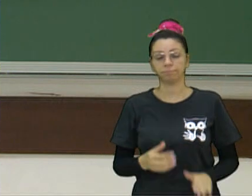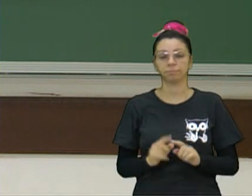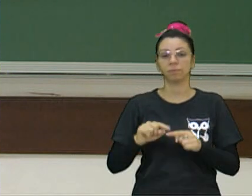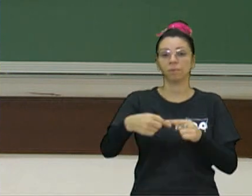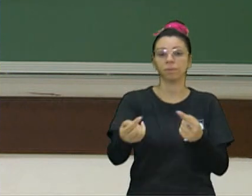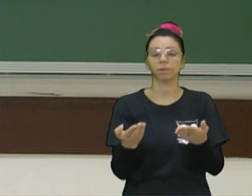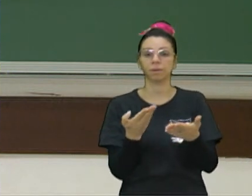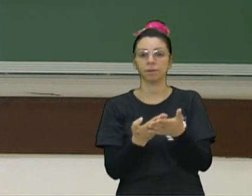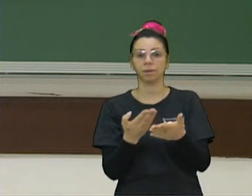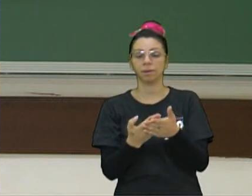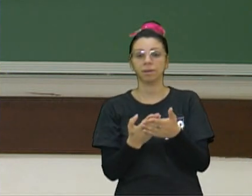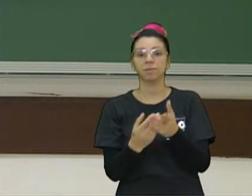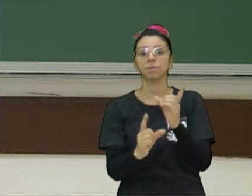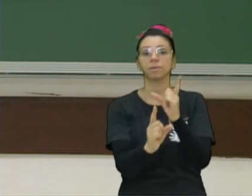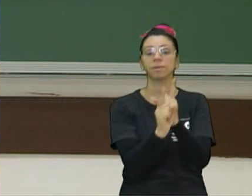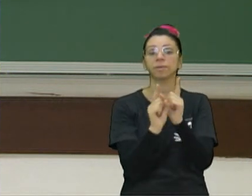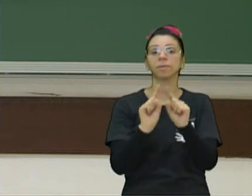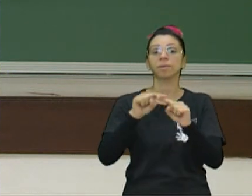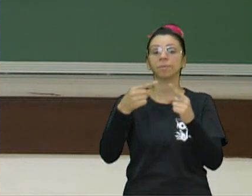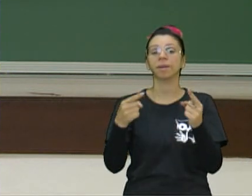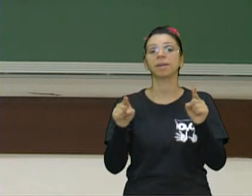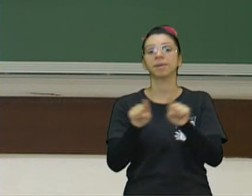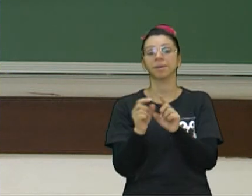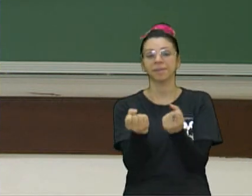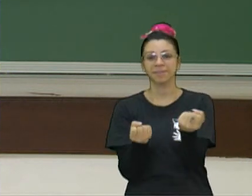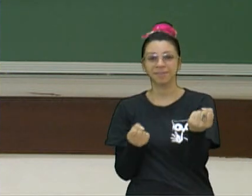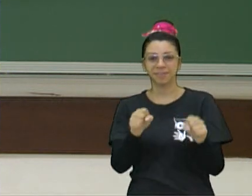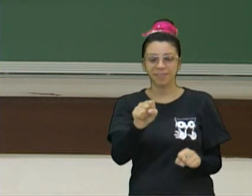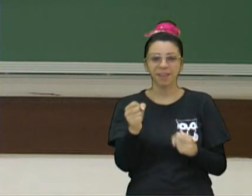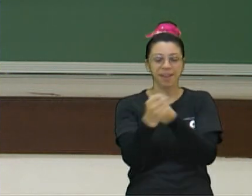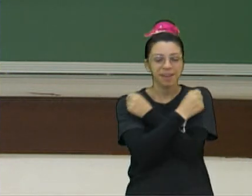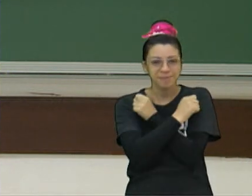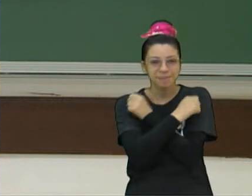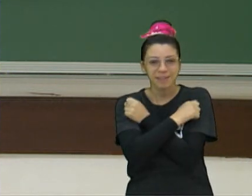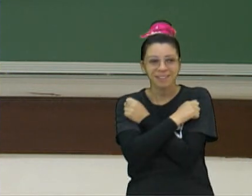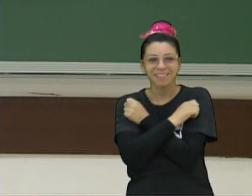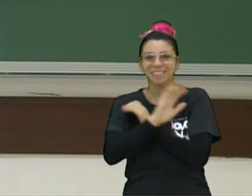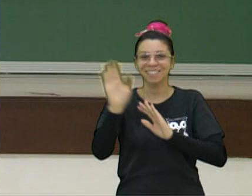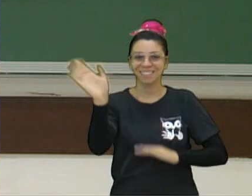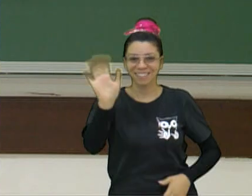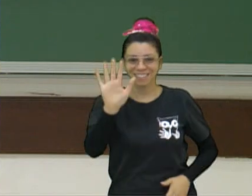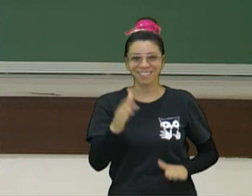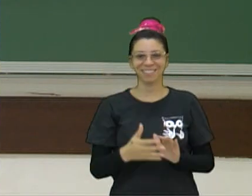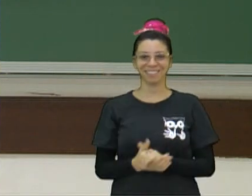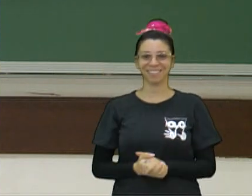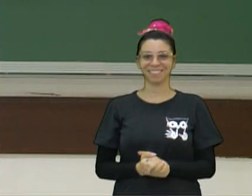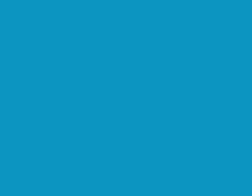próxima aula nos encontramos aqui falando novamente sobre o Taekwondo. Grande abraço a todos, valeu, tchau, tchau!